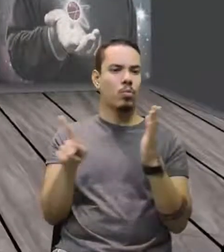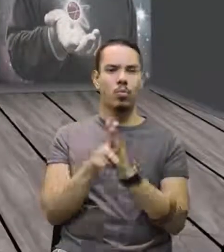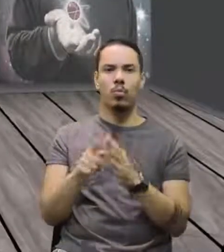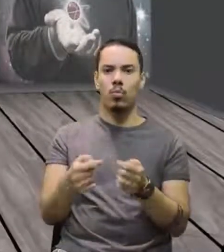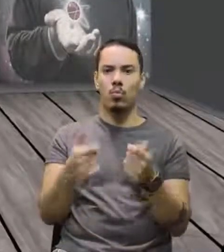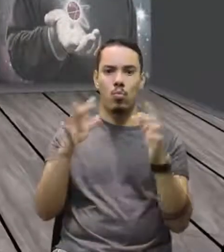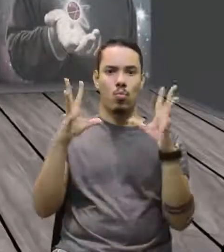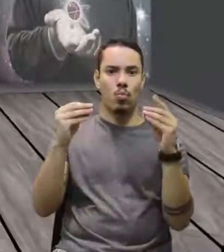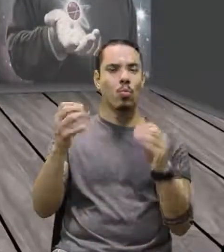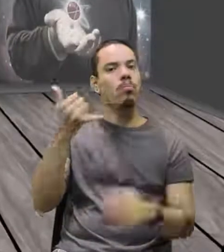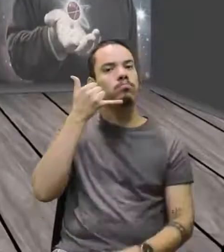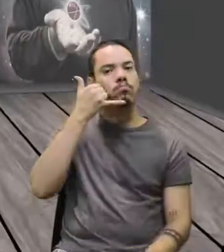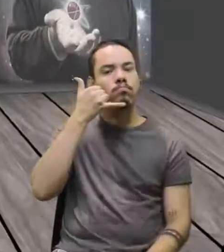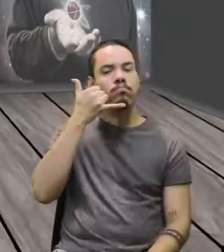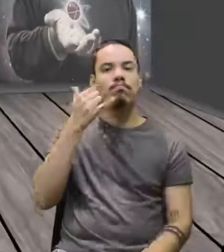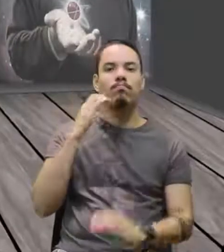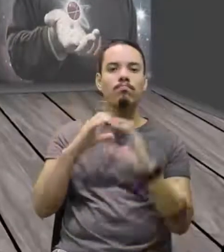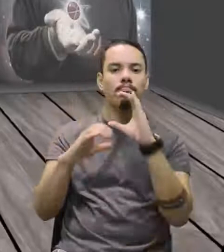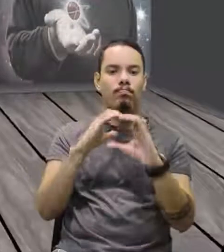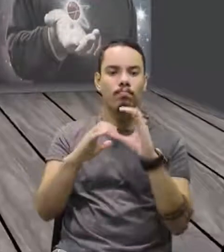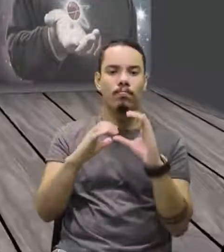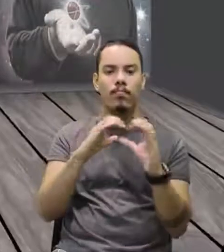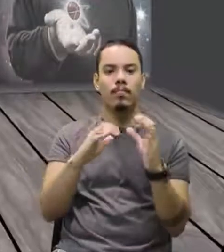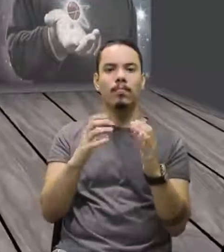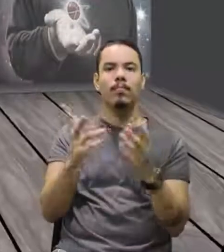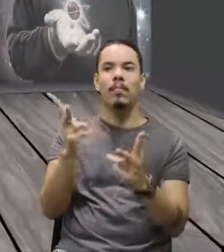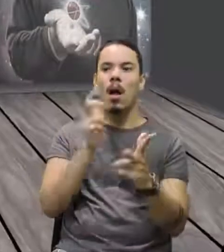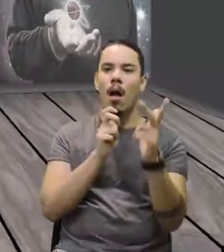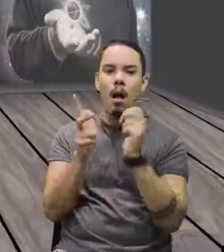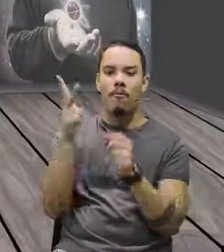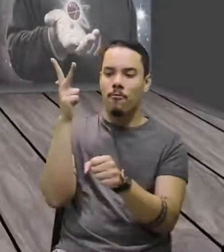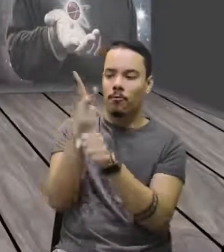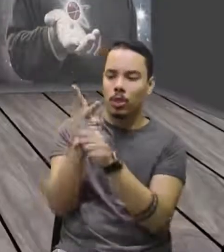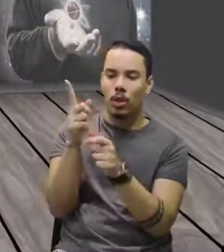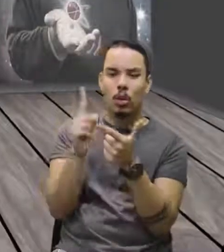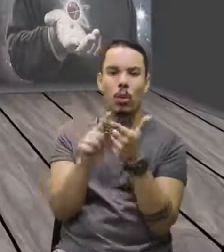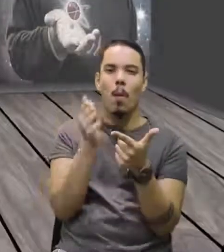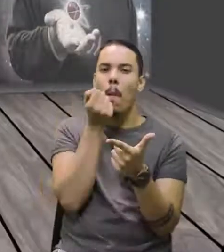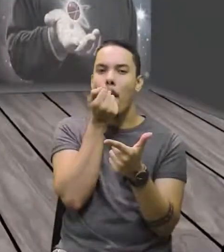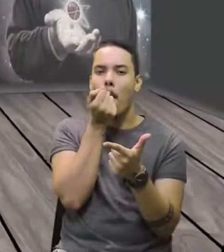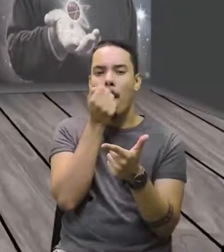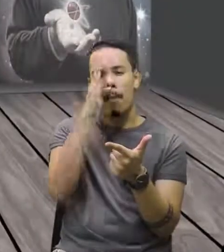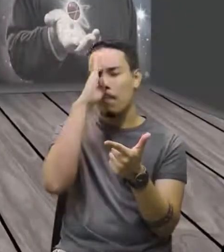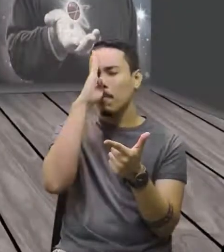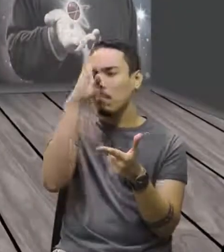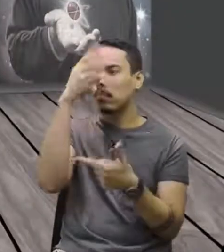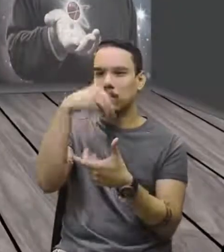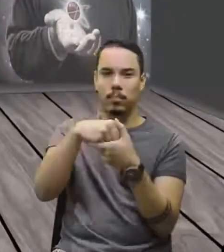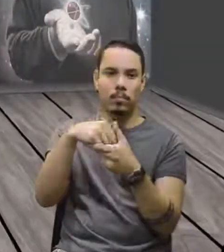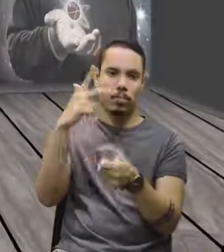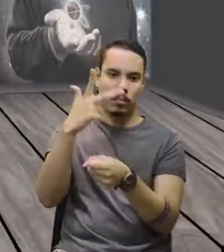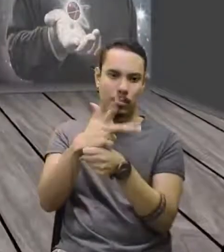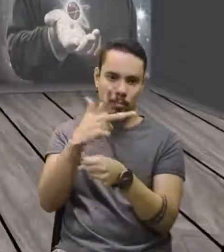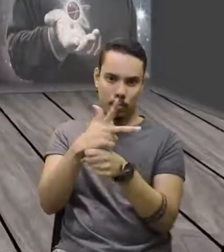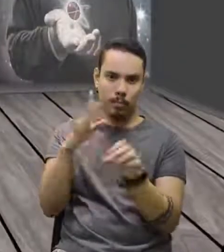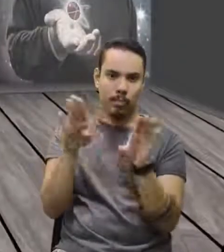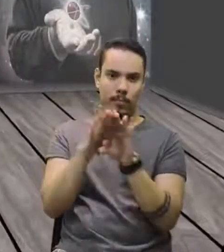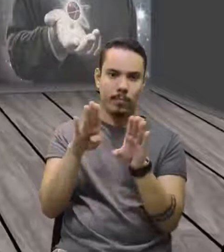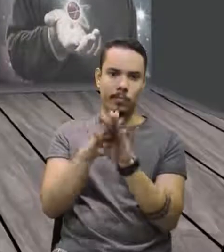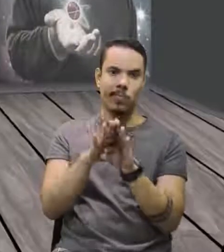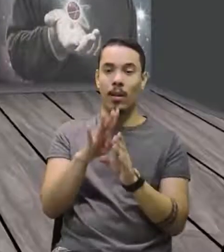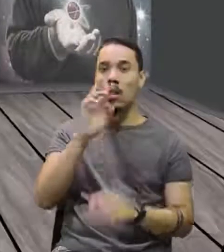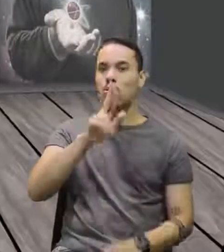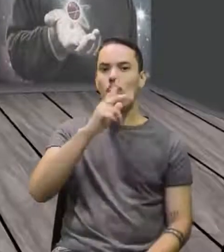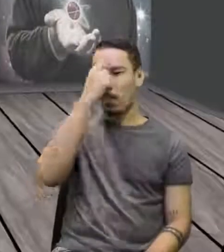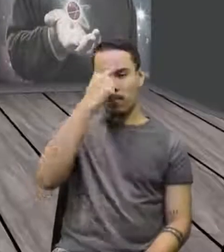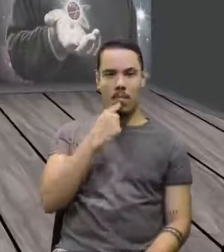meios de comunicação, filtrar de áudios e vídeos, né, principalmente áudios dentro do vídeo, na verdade, né? Não com a